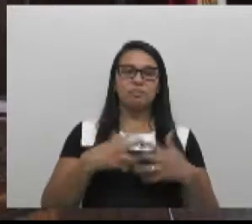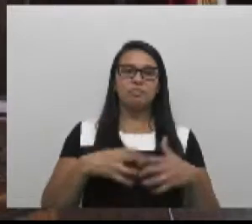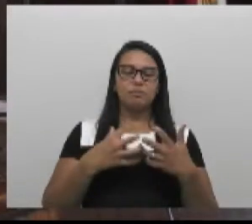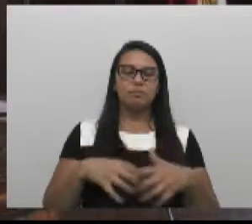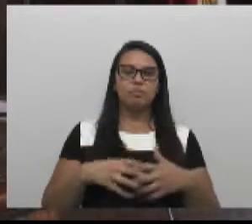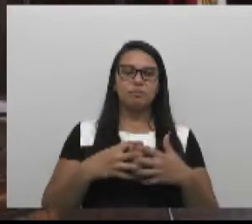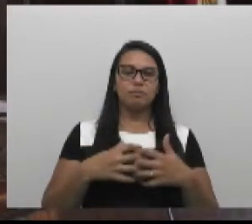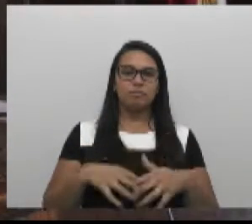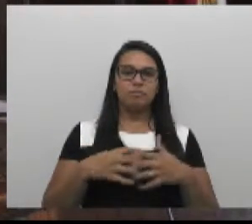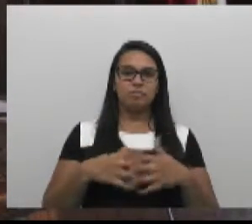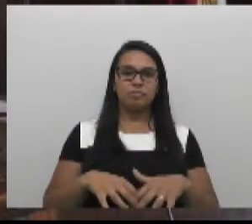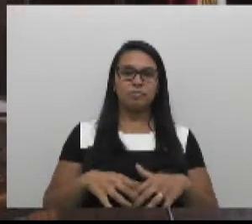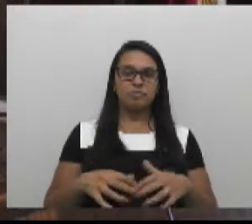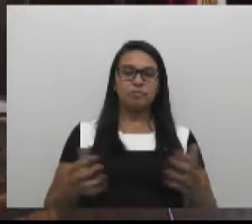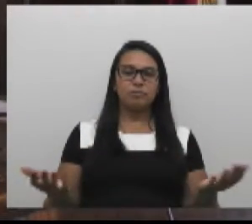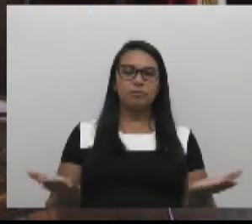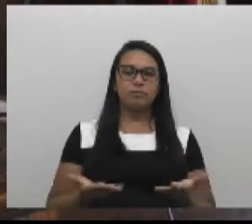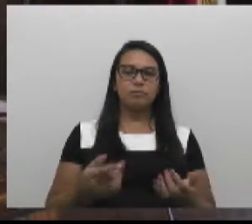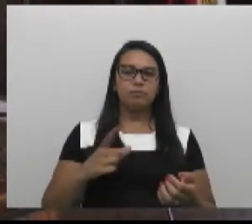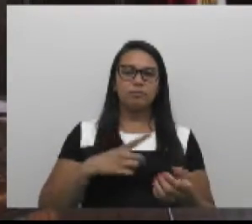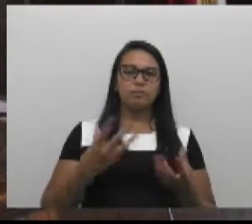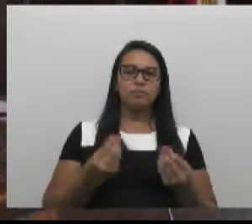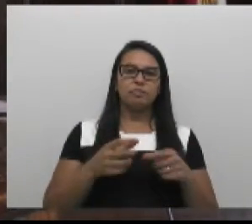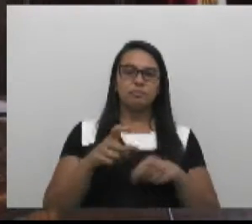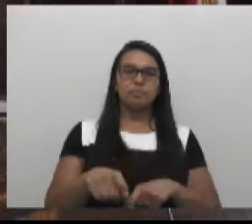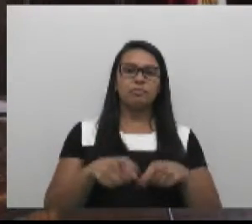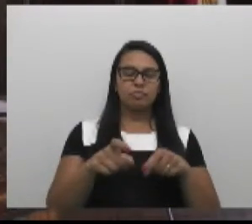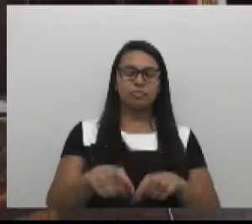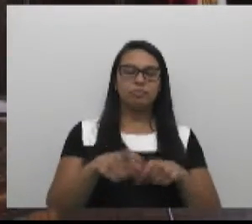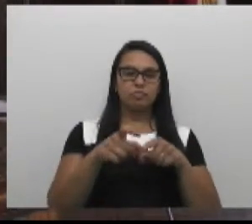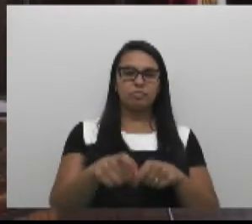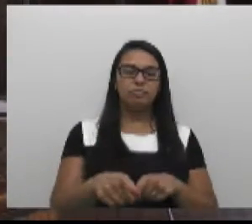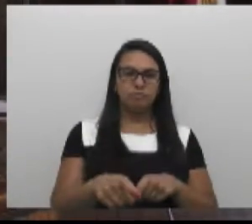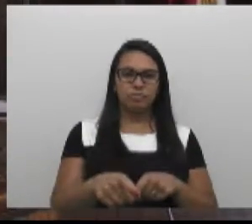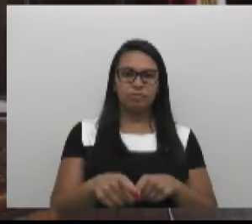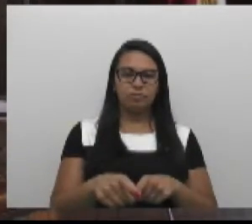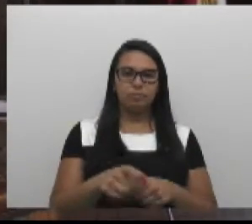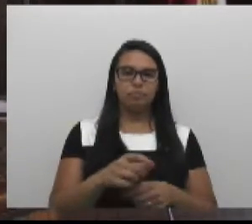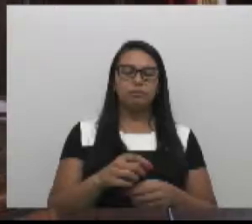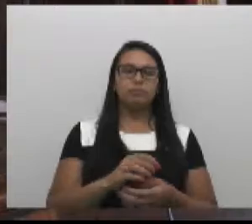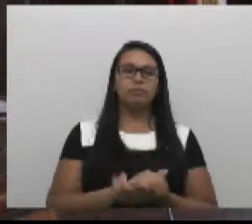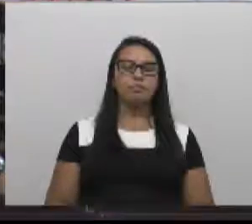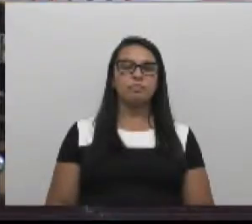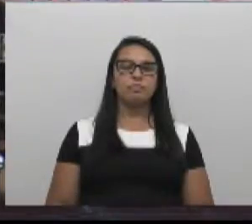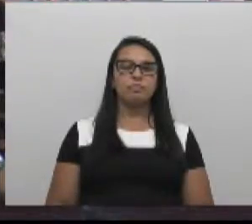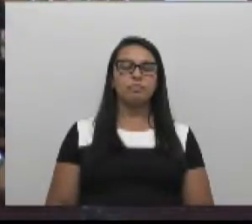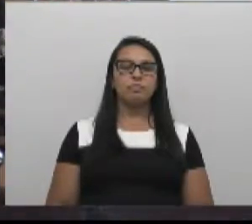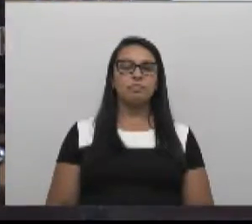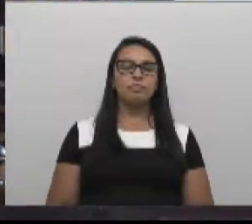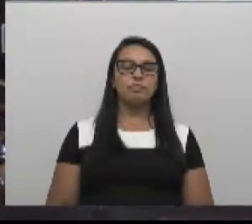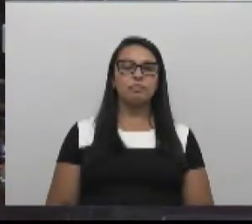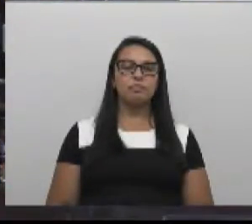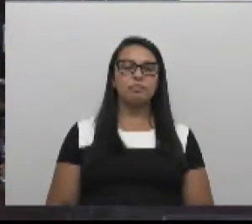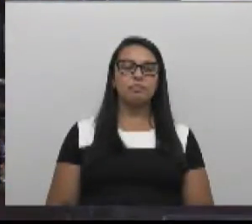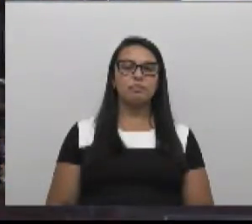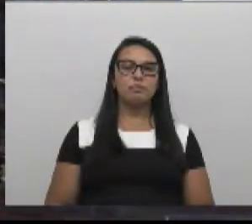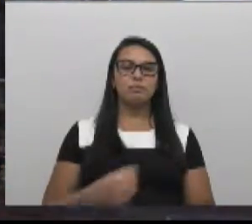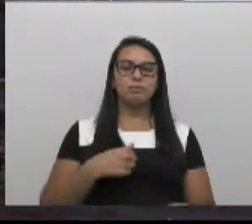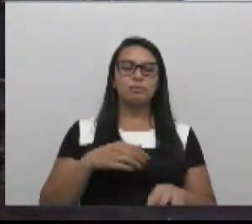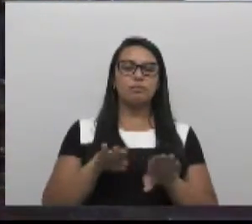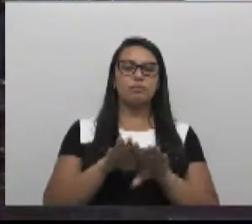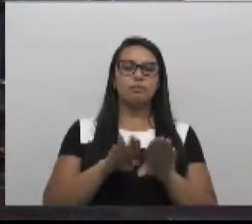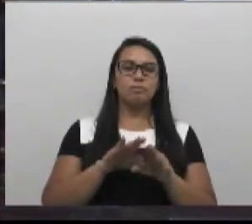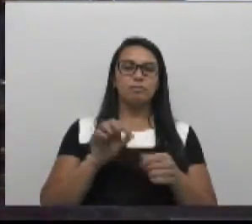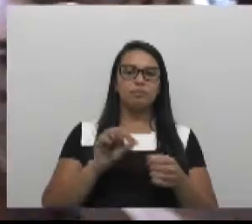uma necessidade de se adequar às legislações vigentes, passa por essa comissão também. Também fiz algumas emendas, e